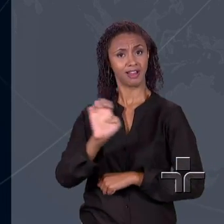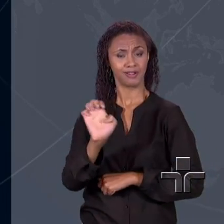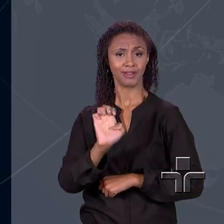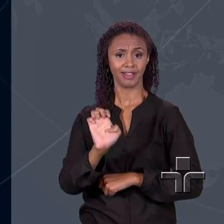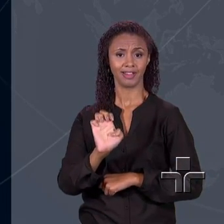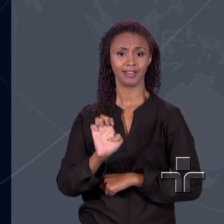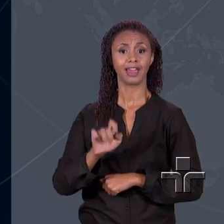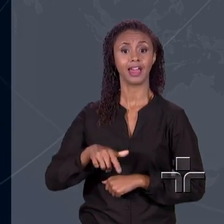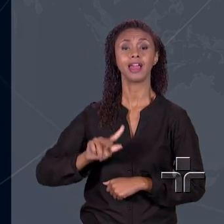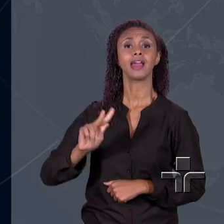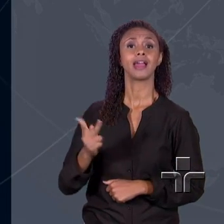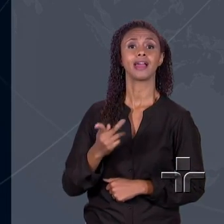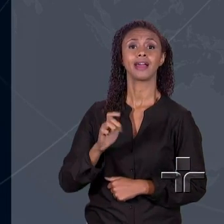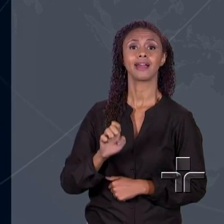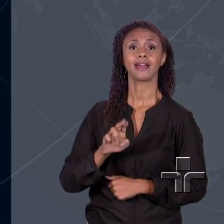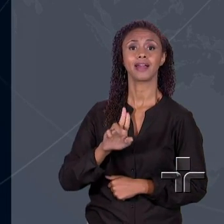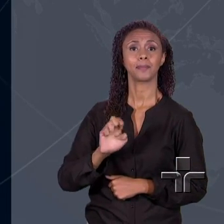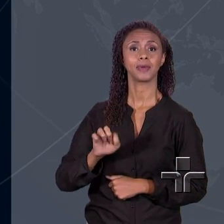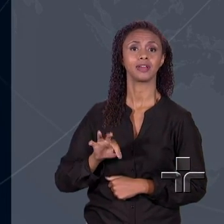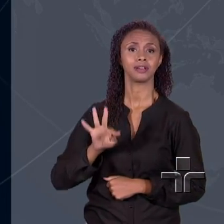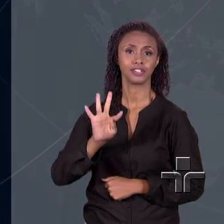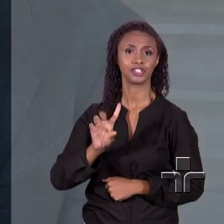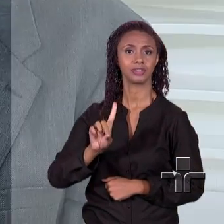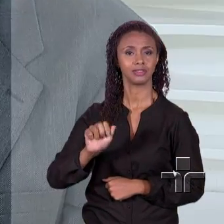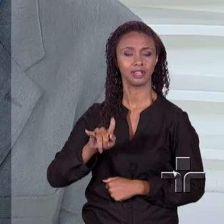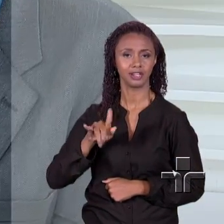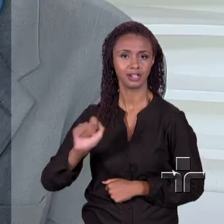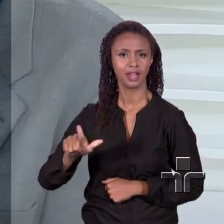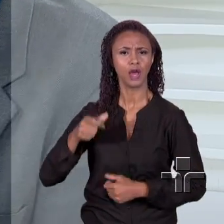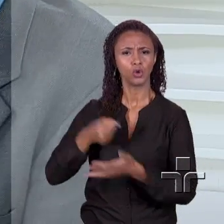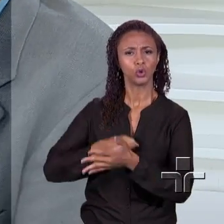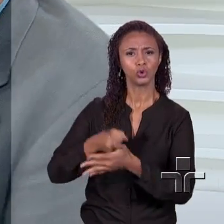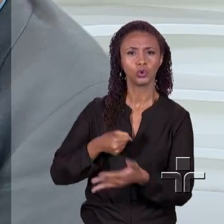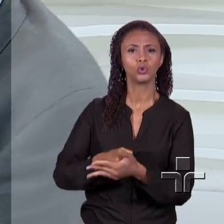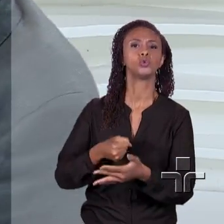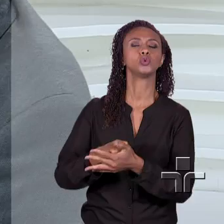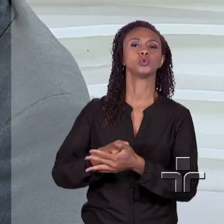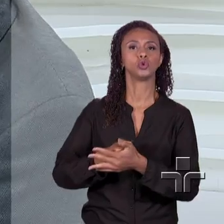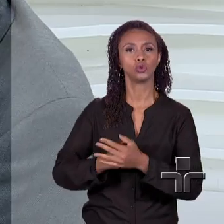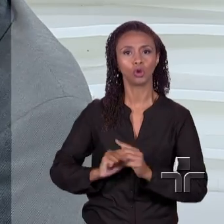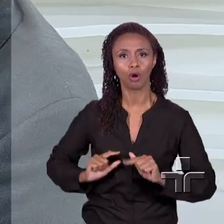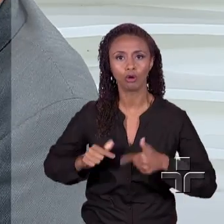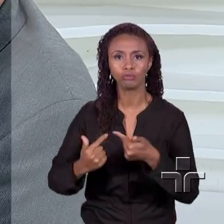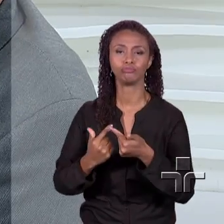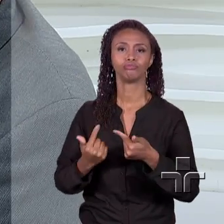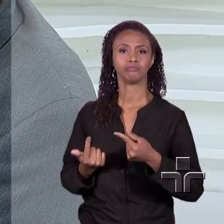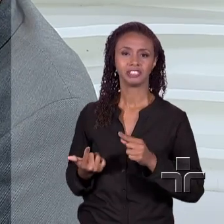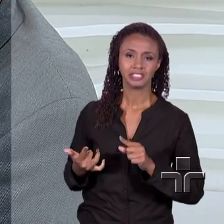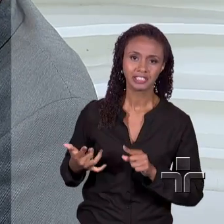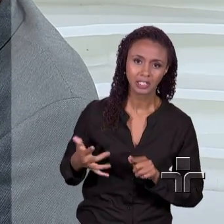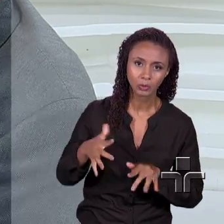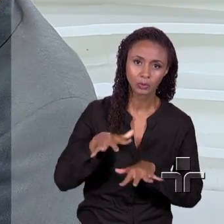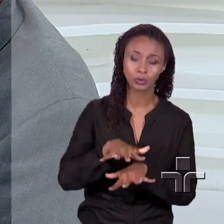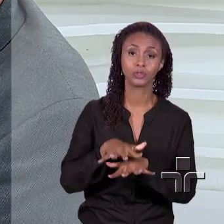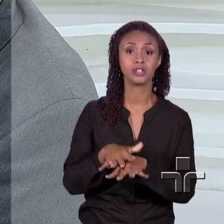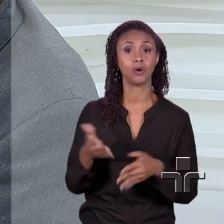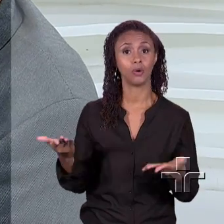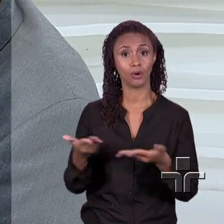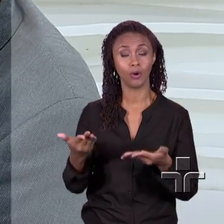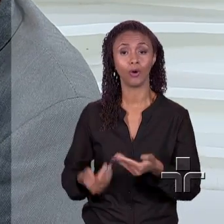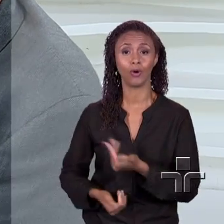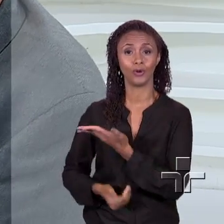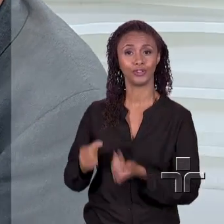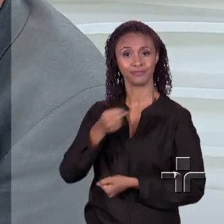na luta pela democracia, diversidade e inclusão. O historiador brasilianista e escritor James Green é o entrevistado de hoje do